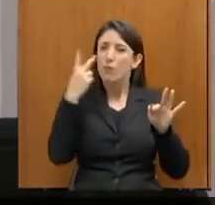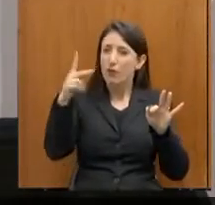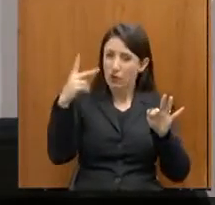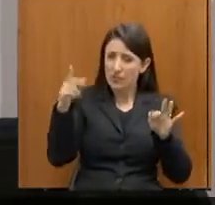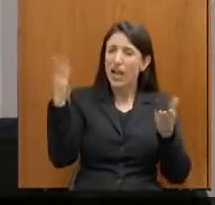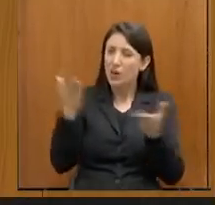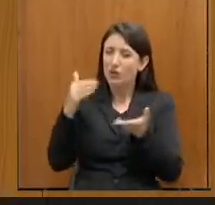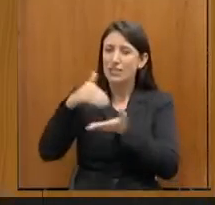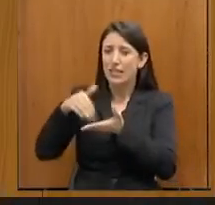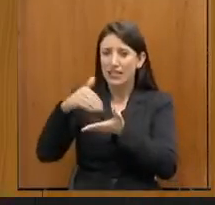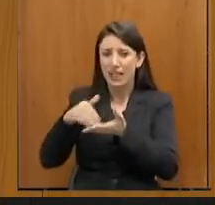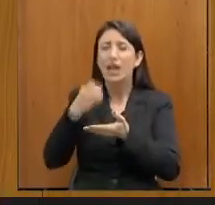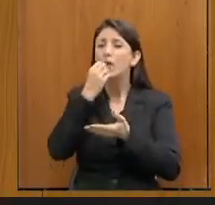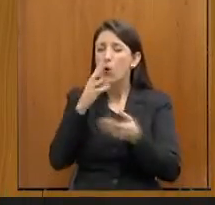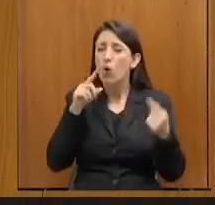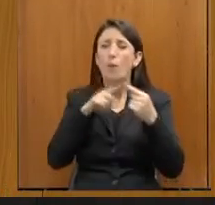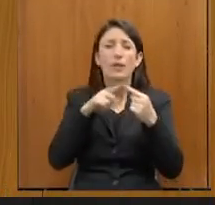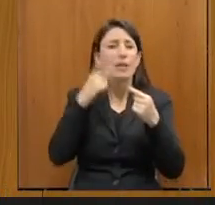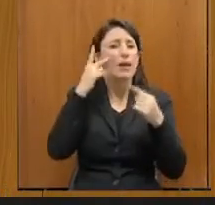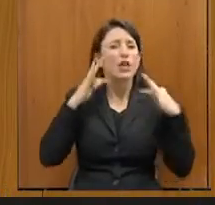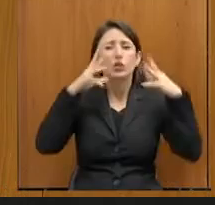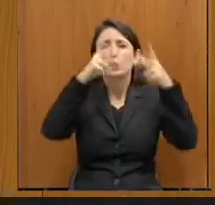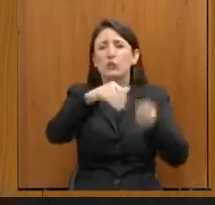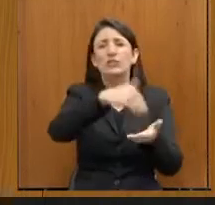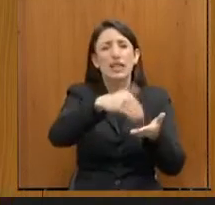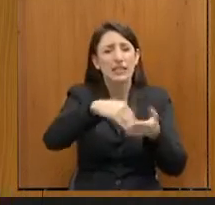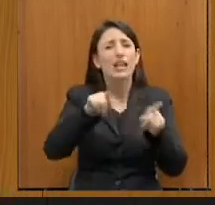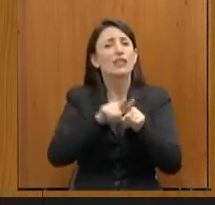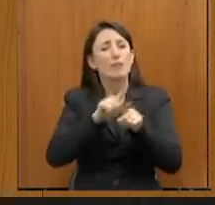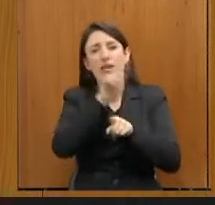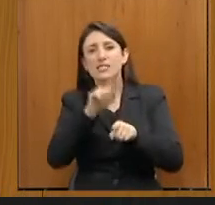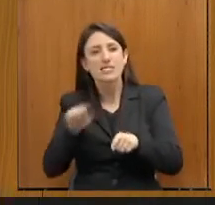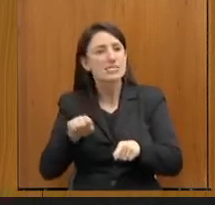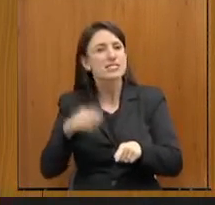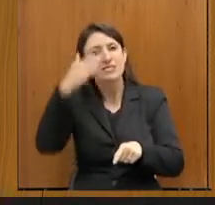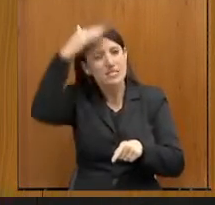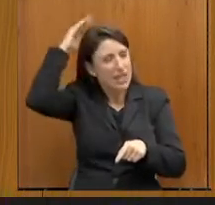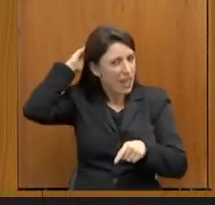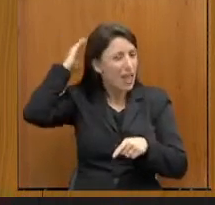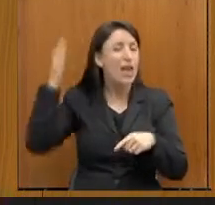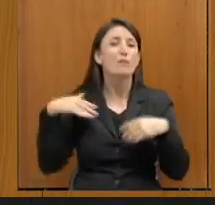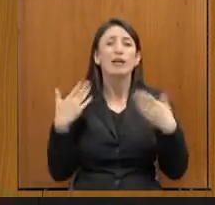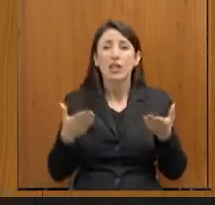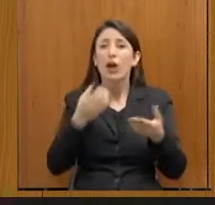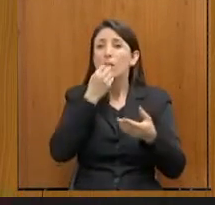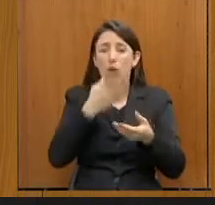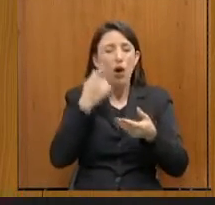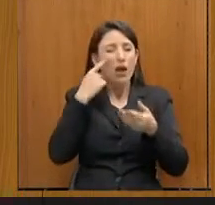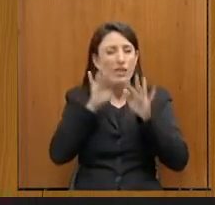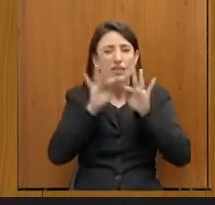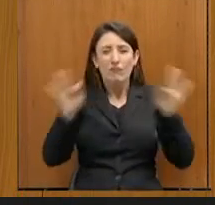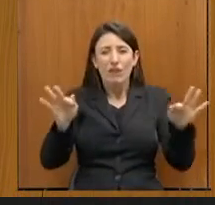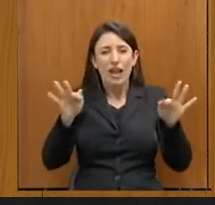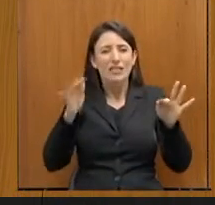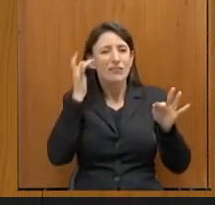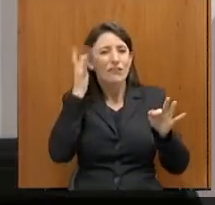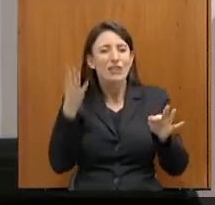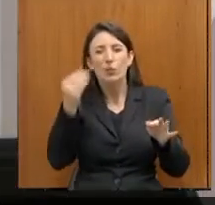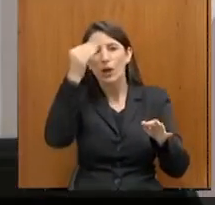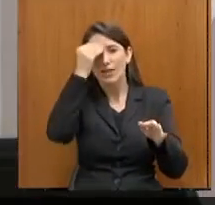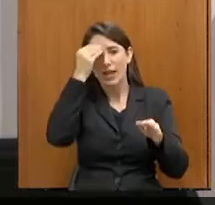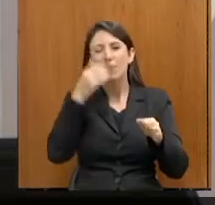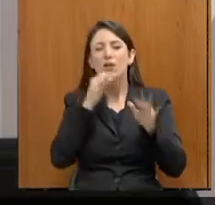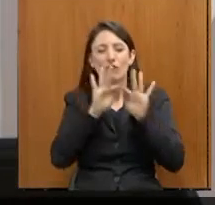tá no governo agora falar para todos secretarias do governo do Zema produzimos para ler tá aqui em quando for ela é simples de guardar e Guarda no